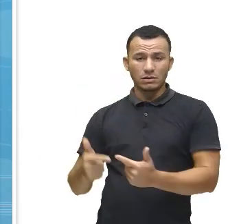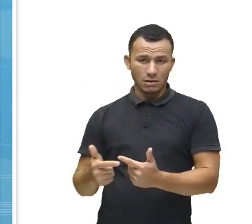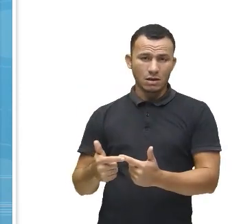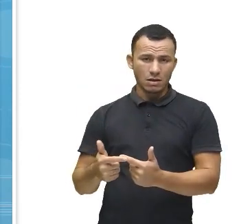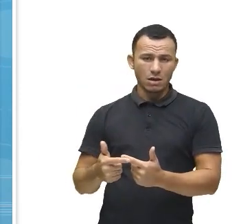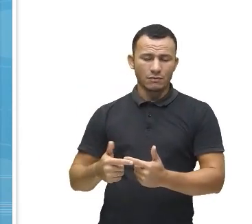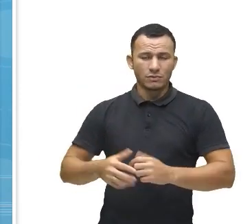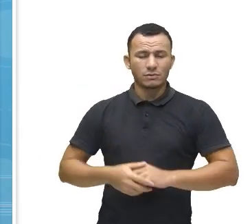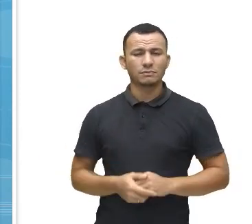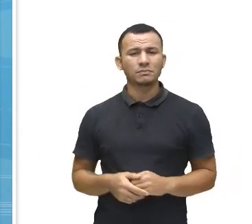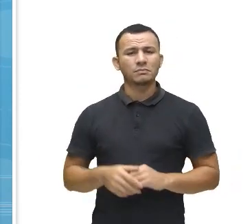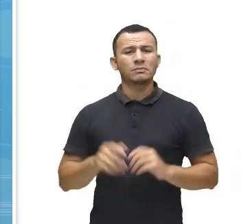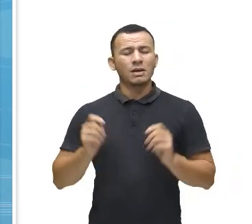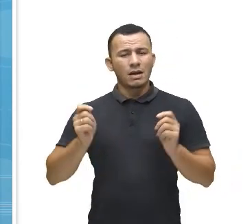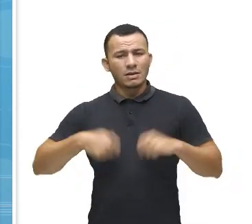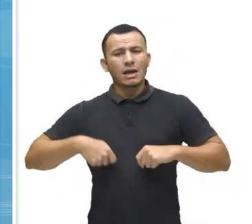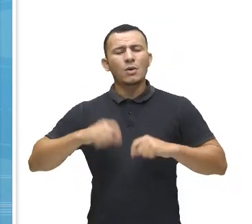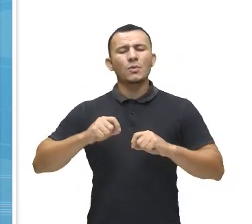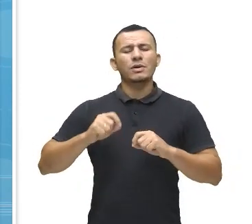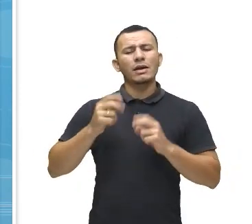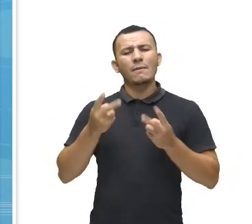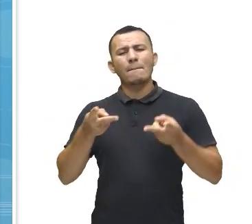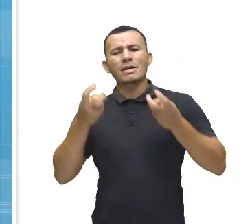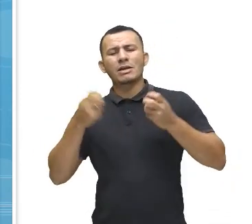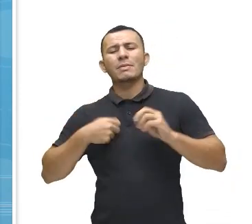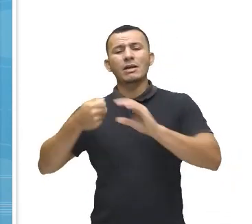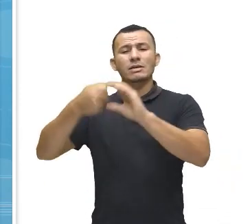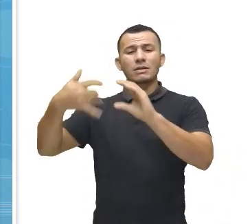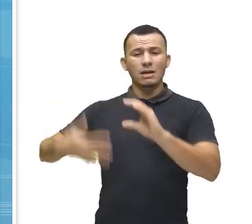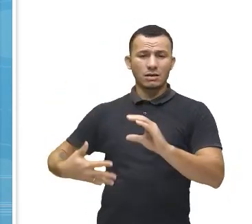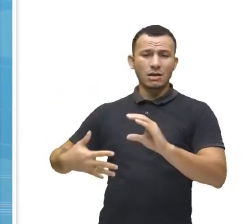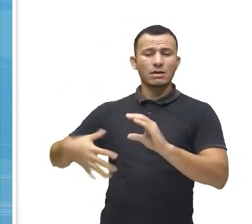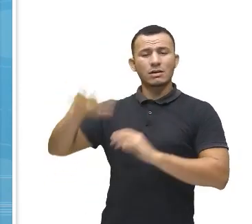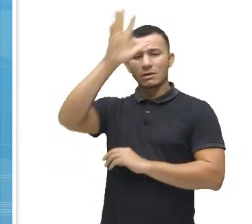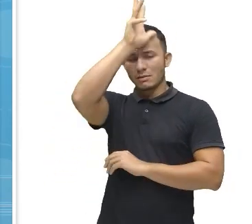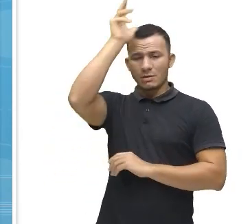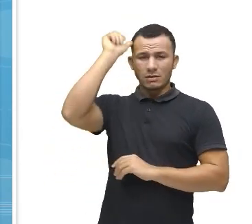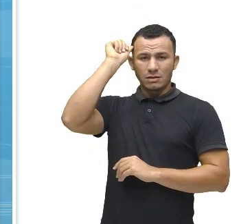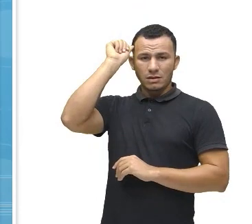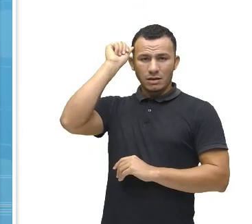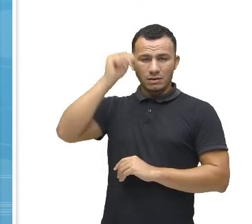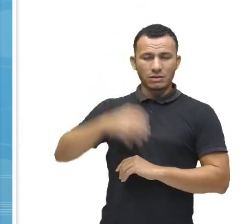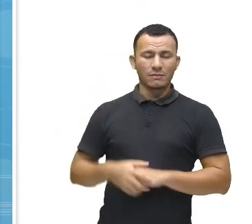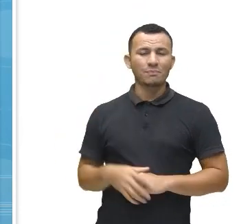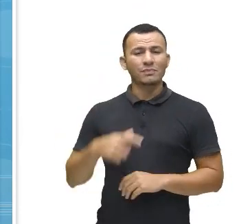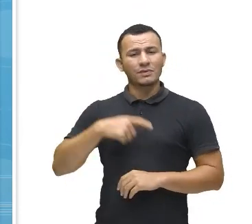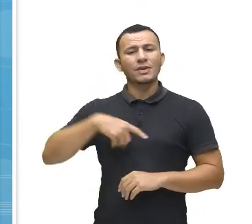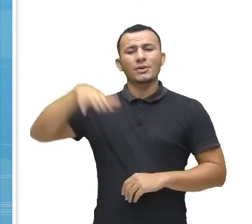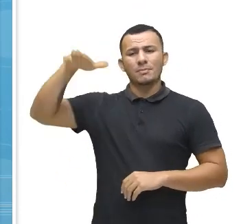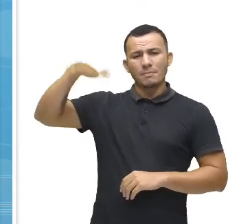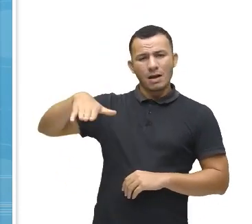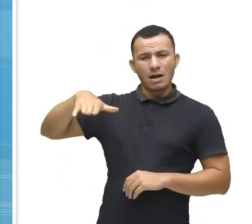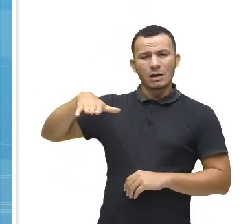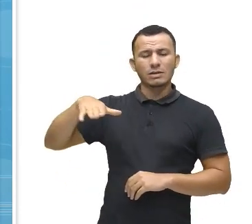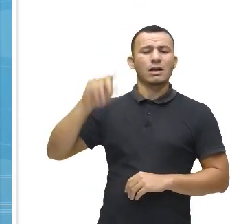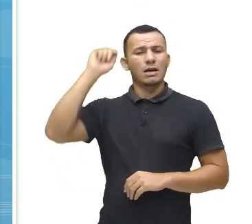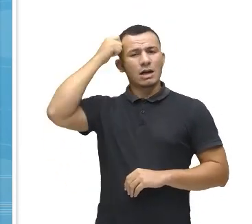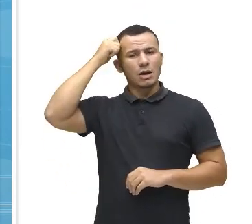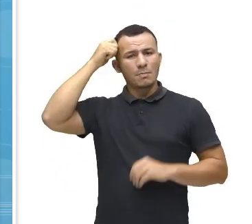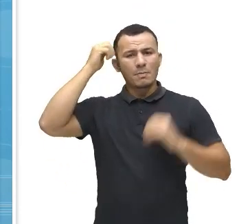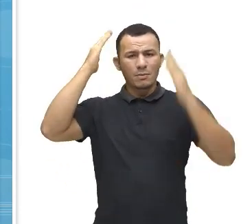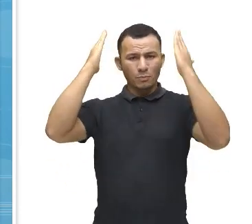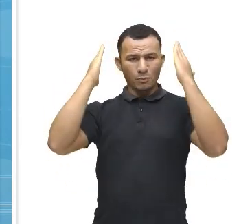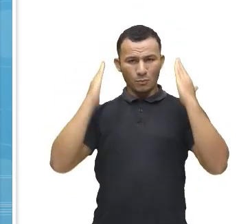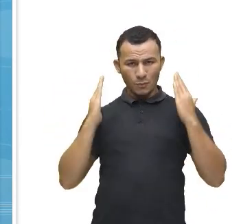nosso biótipo. O biotipo do amazonense é geralmente uma pessoa de estatura baixa, com cabelo liso, que